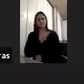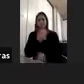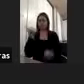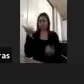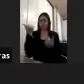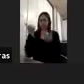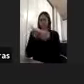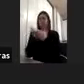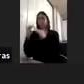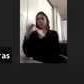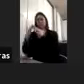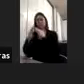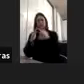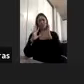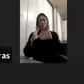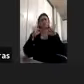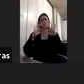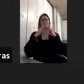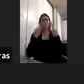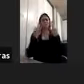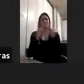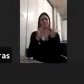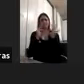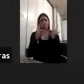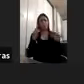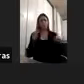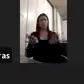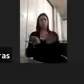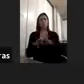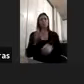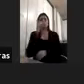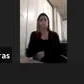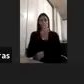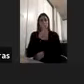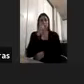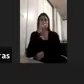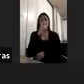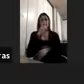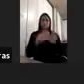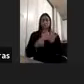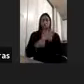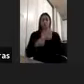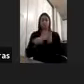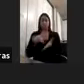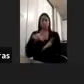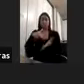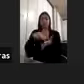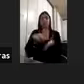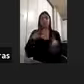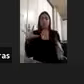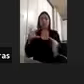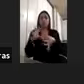né? A gente, no domingo a gente foi, levamos os vizinhos juntos, sabe? Para ajudar, para ver de perto o que